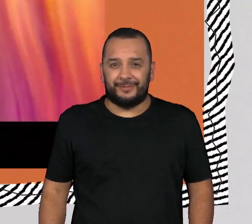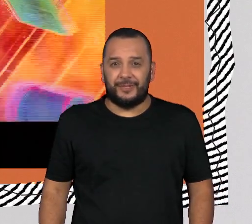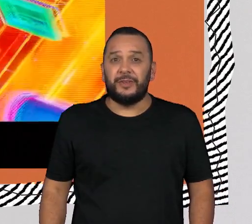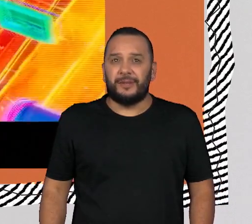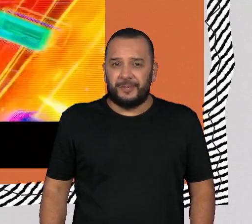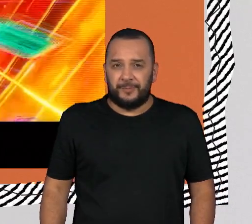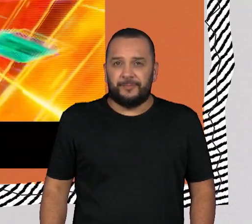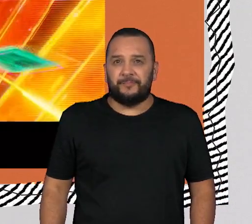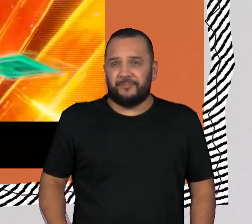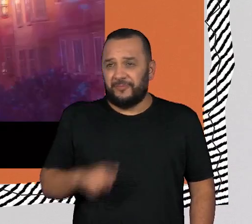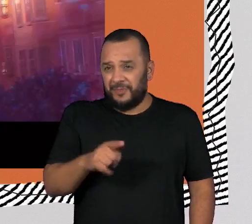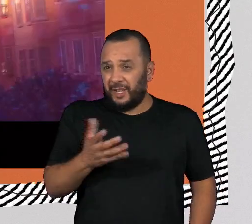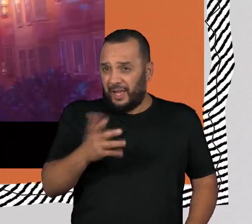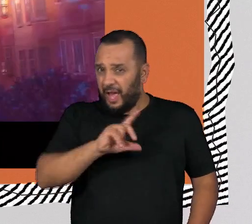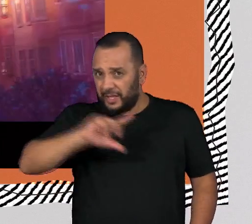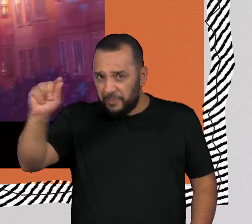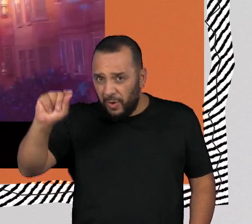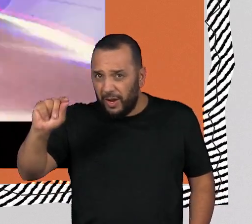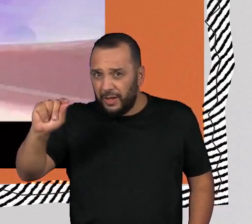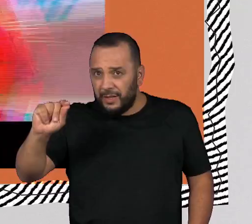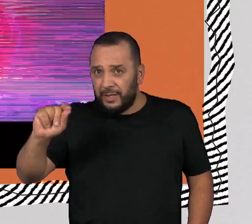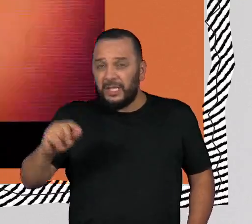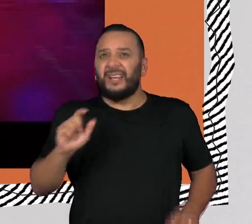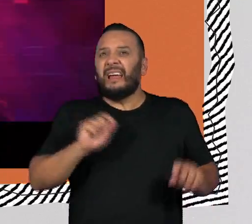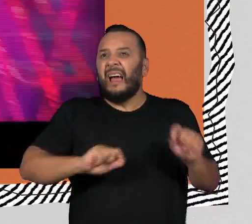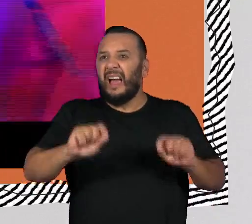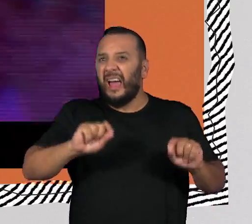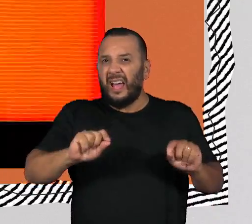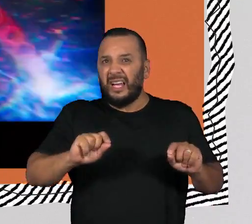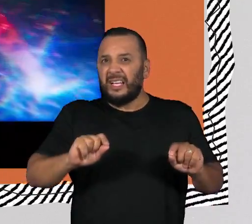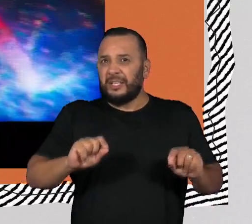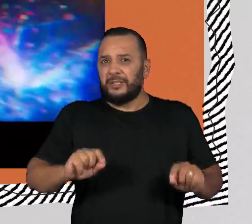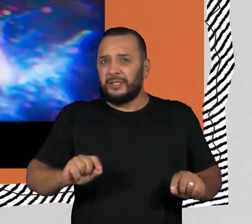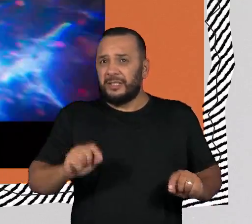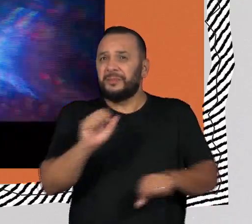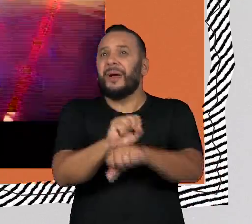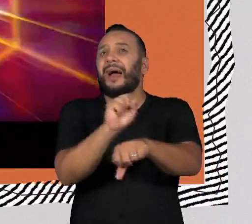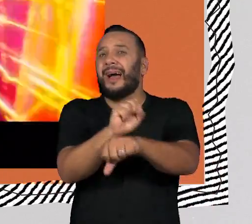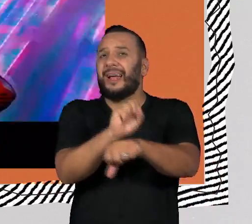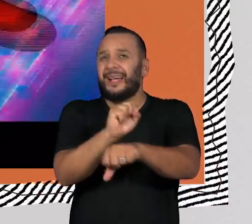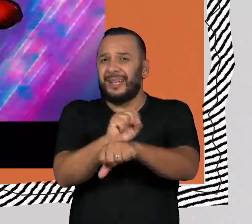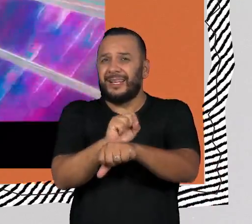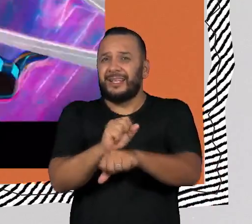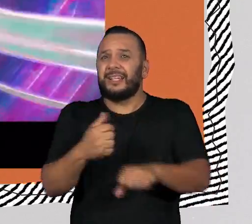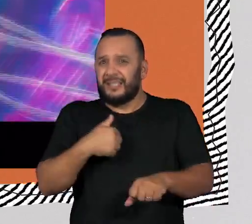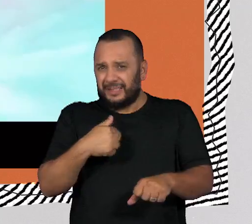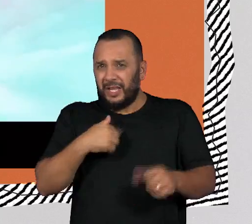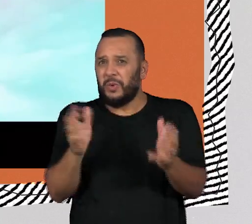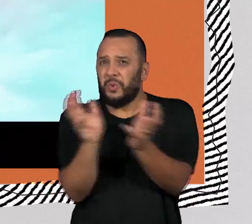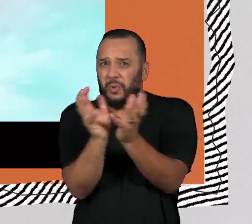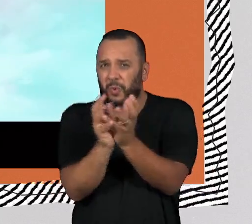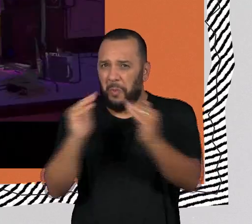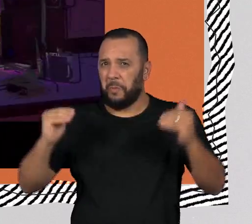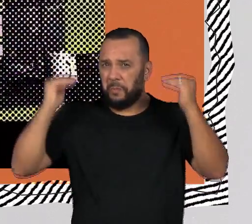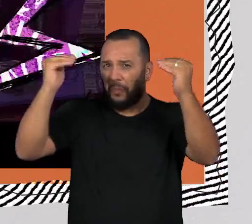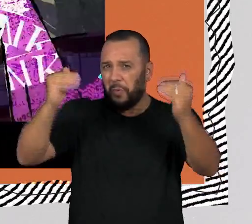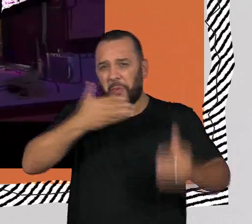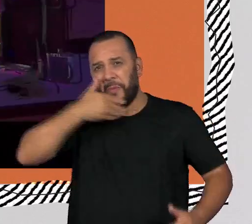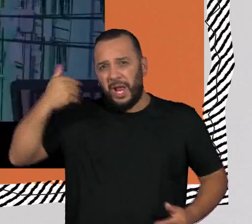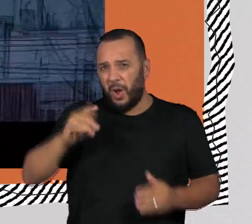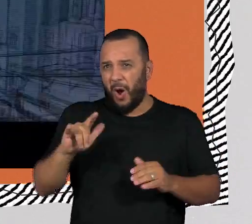Miles, quer se mandar daqui? Oh, Gwen? Mas peraí, rola uma equipe de elite com todos os melhores